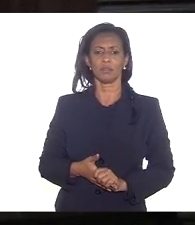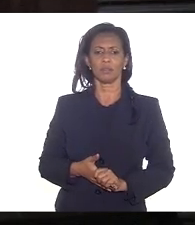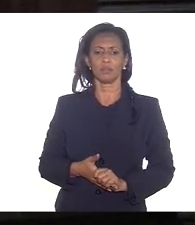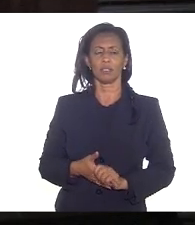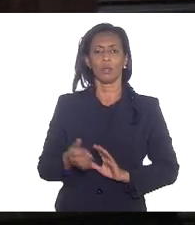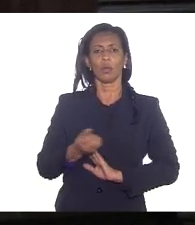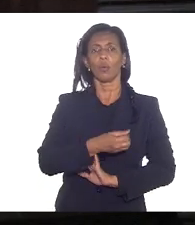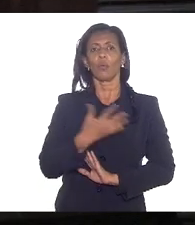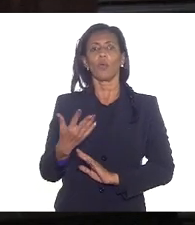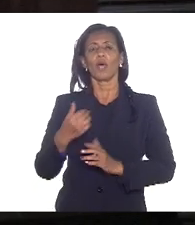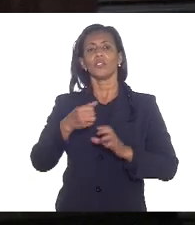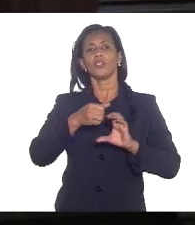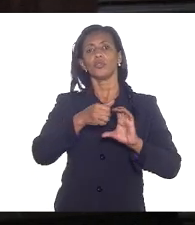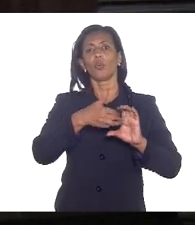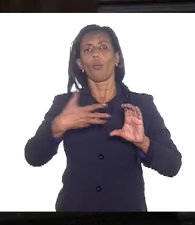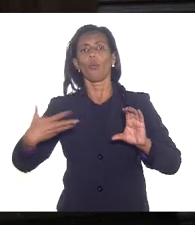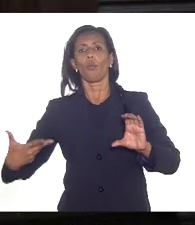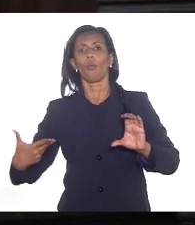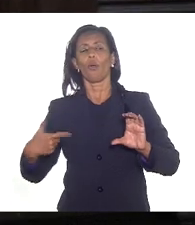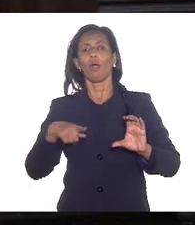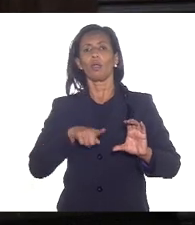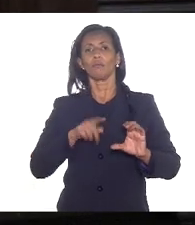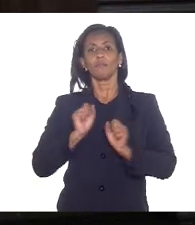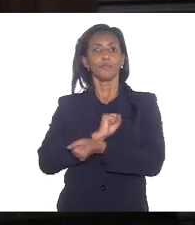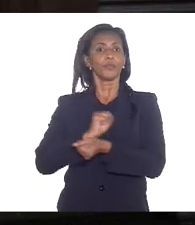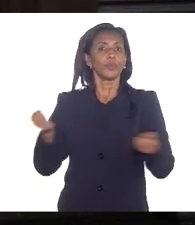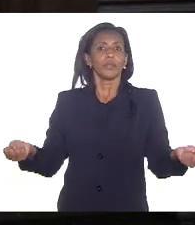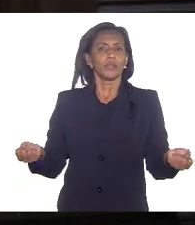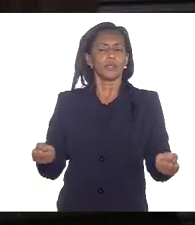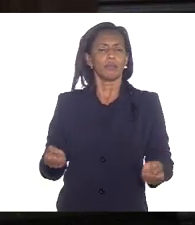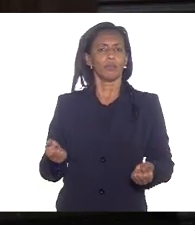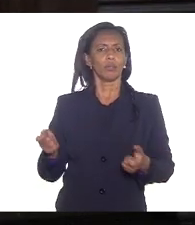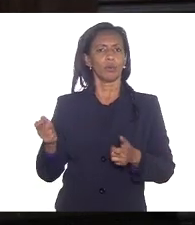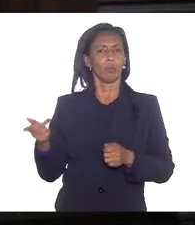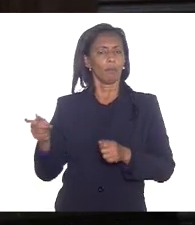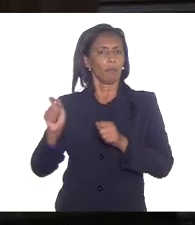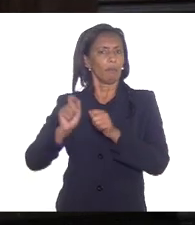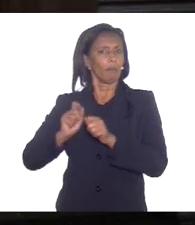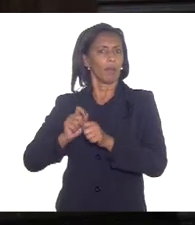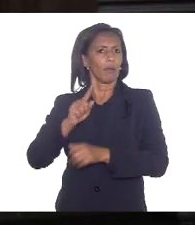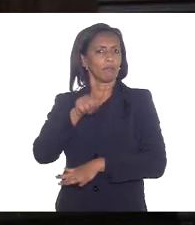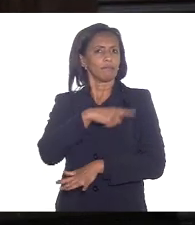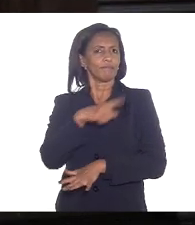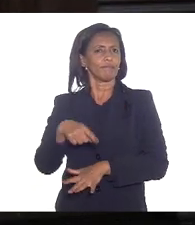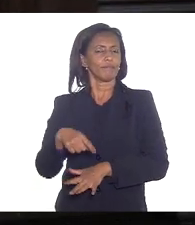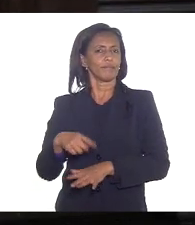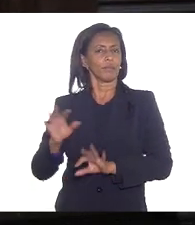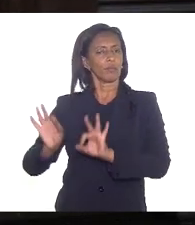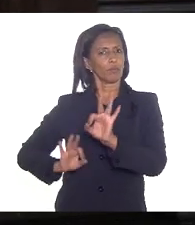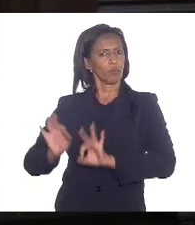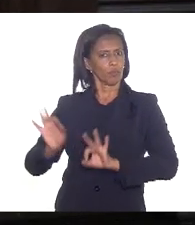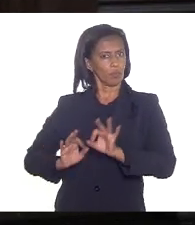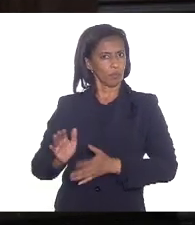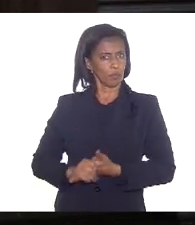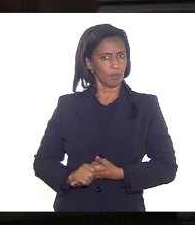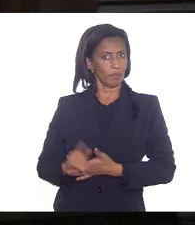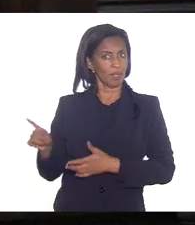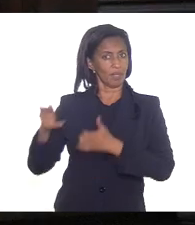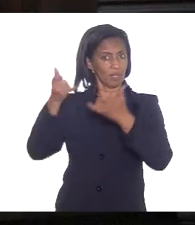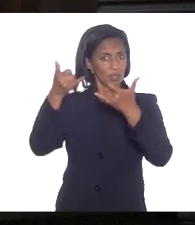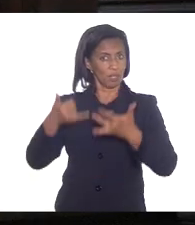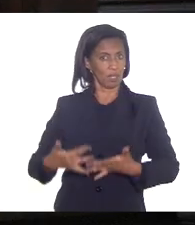Quais características seriam impossíveis para adequar ao projeto mas na